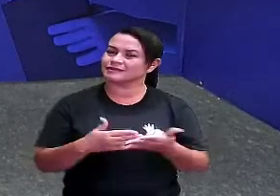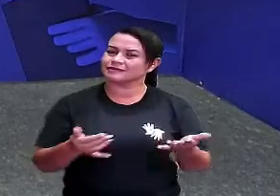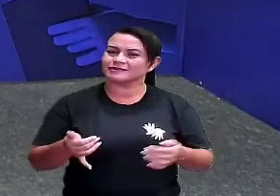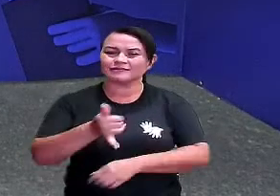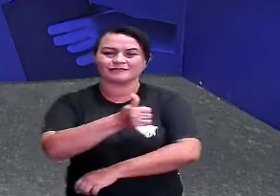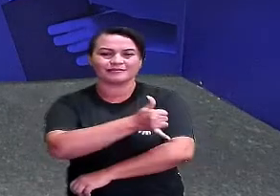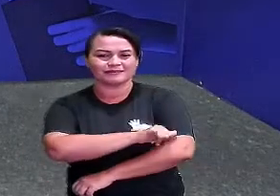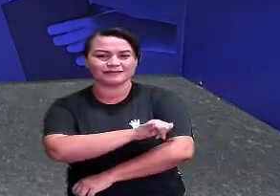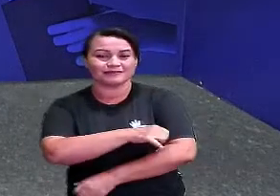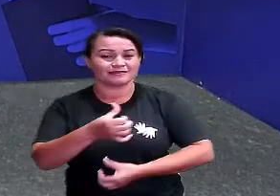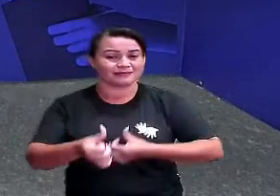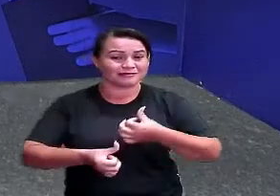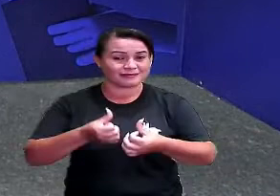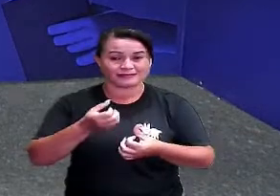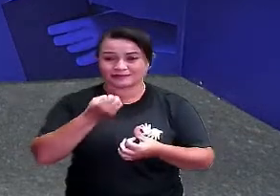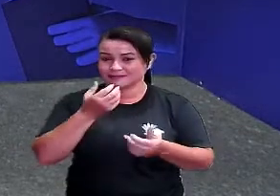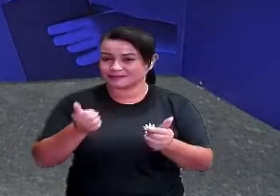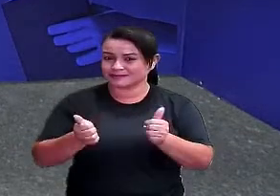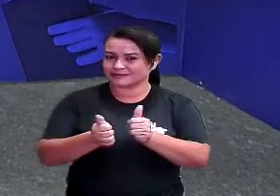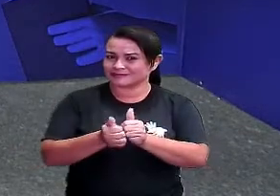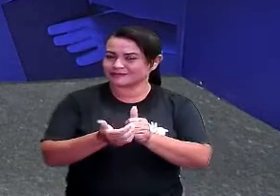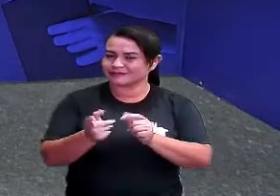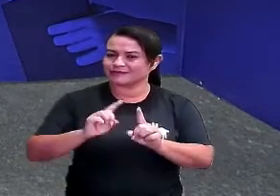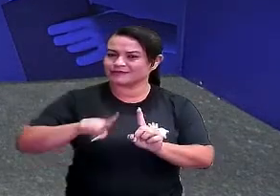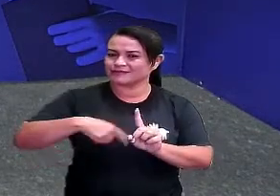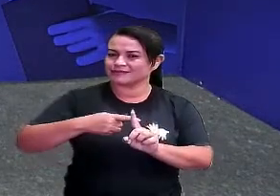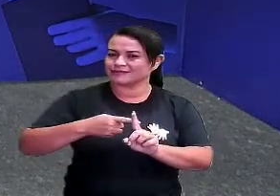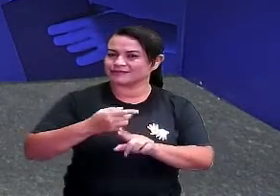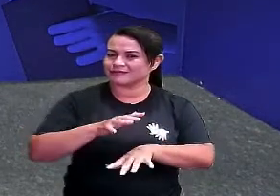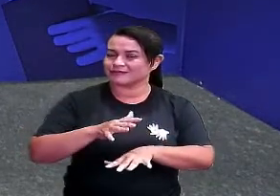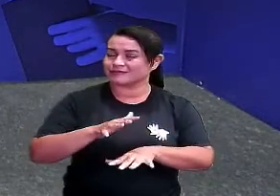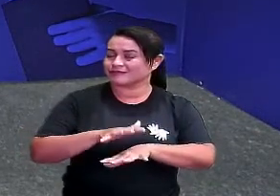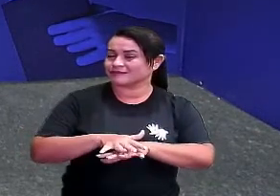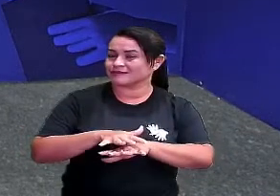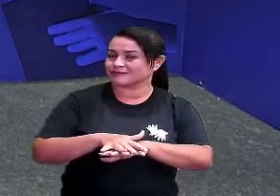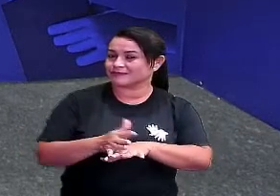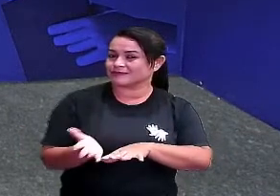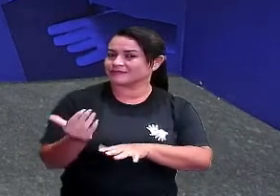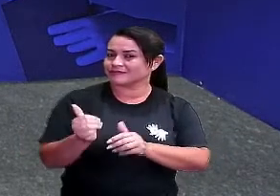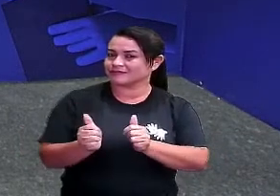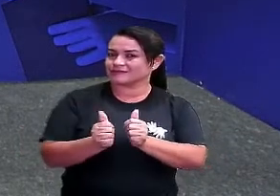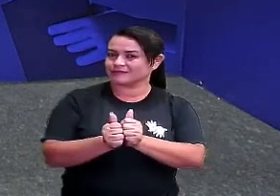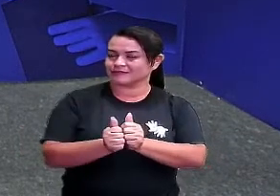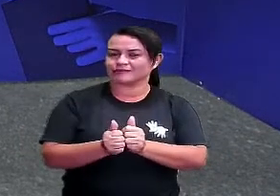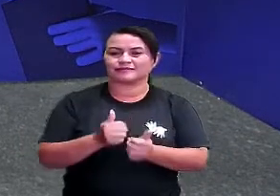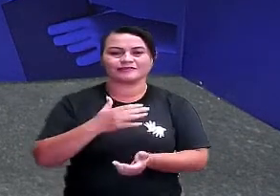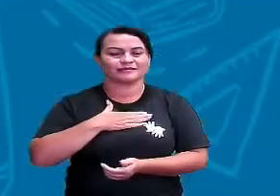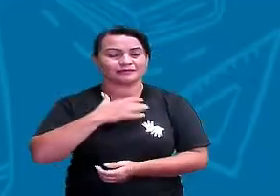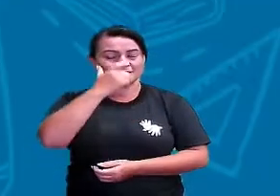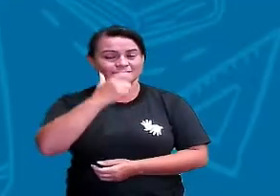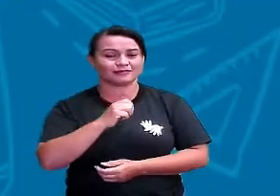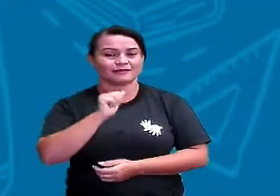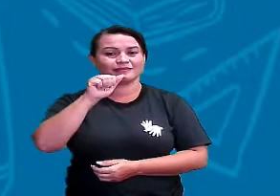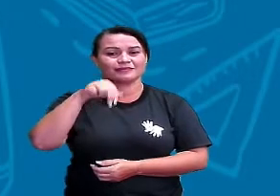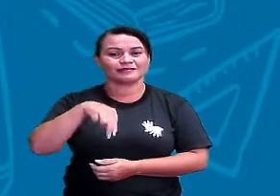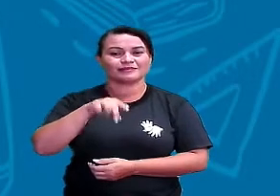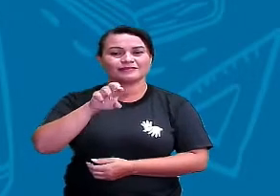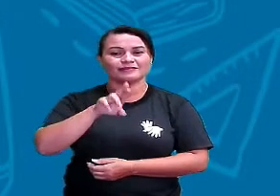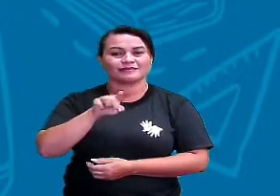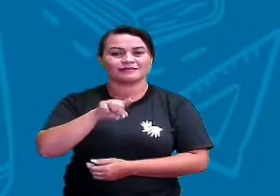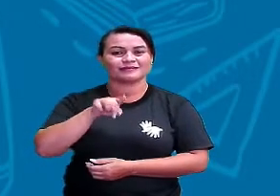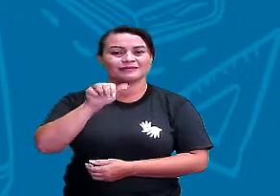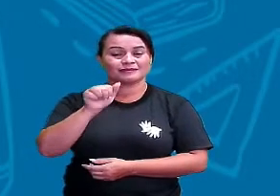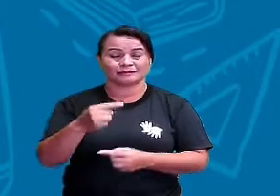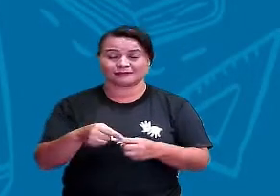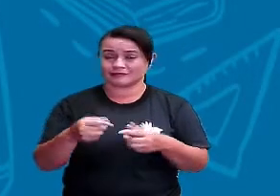da EJA, que vão estar aqui com vocês para mais uma aula de matemática. Então, vem comigo, Andresa Sacramento, porque